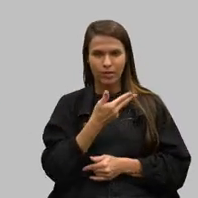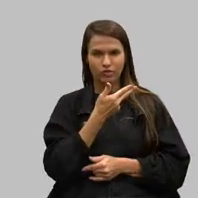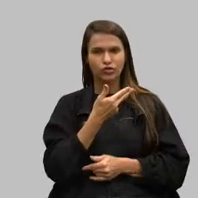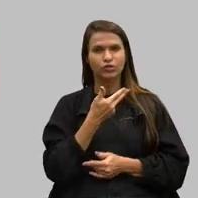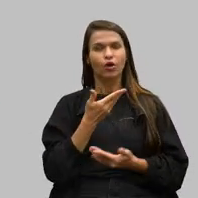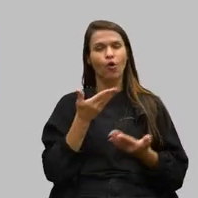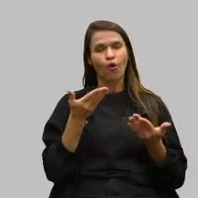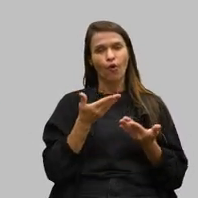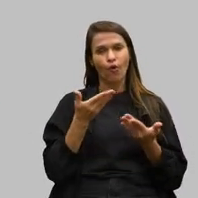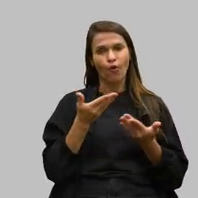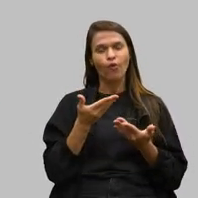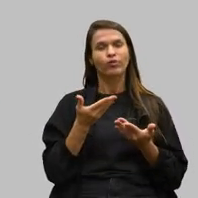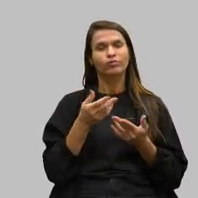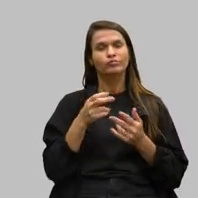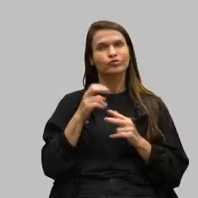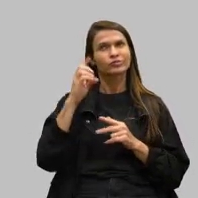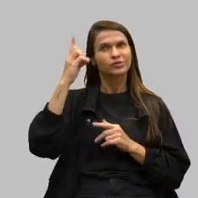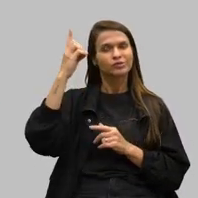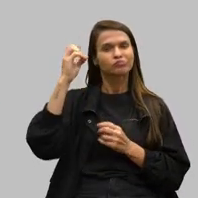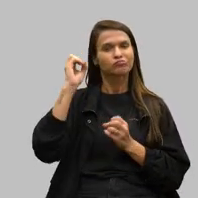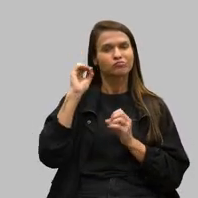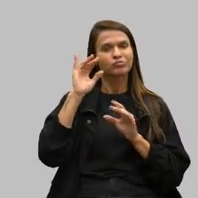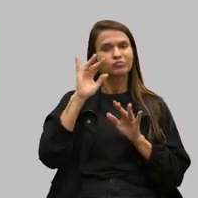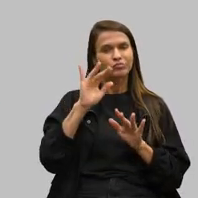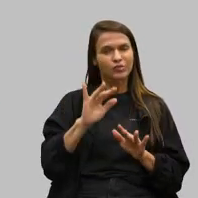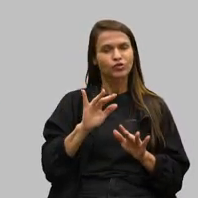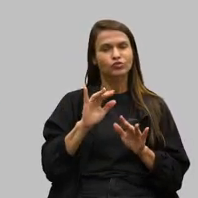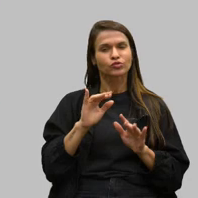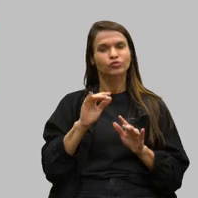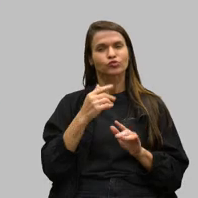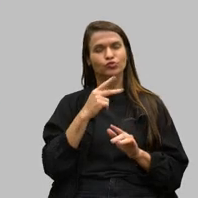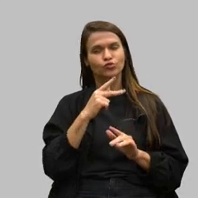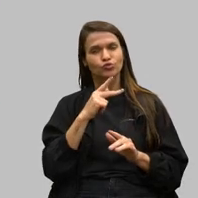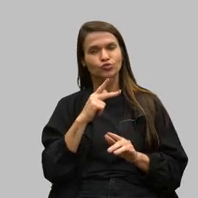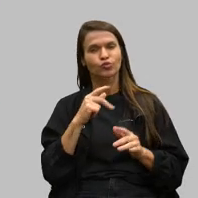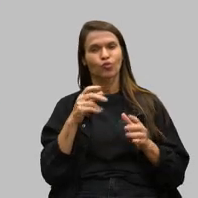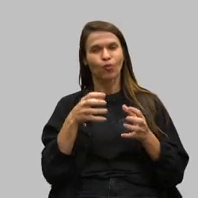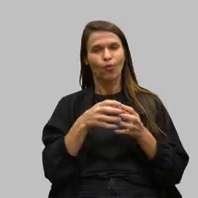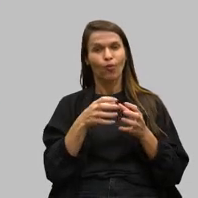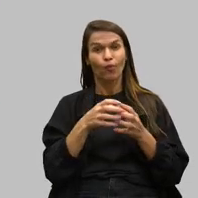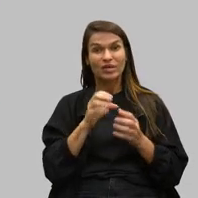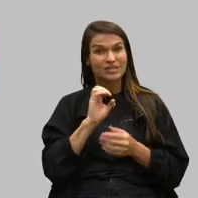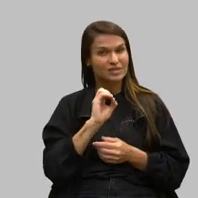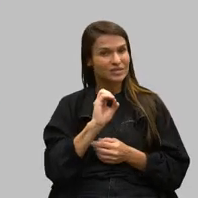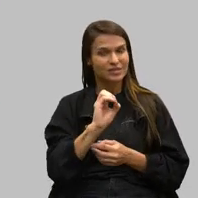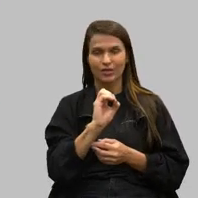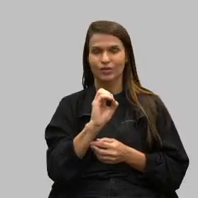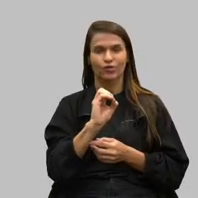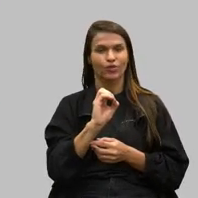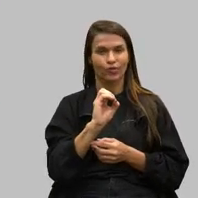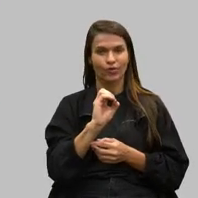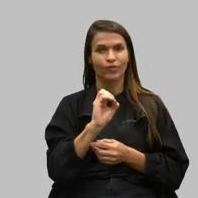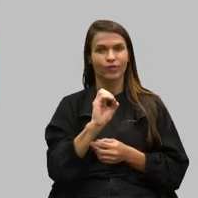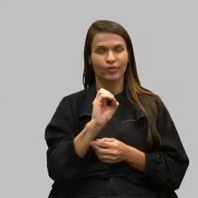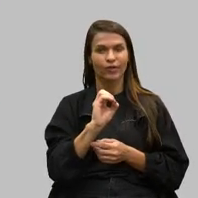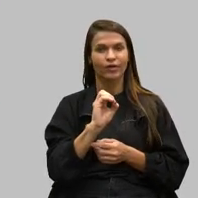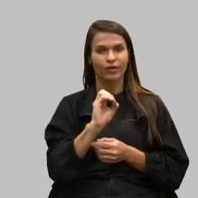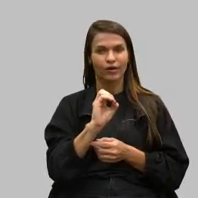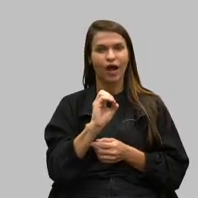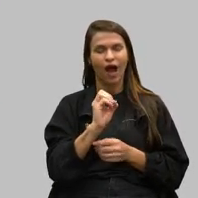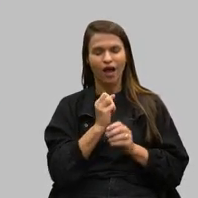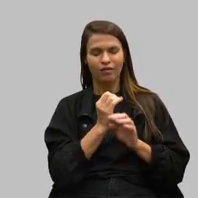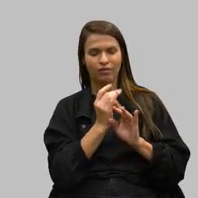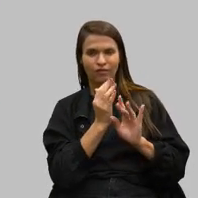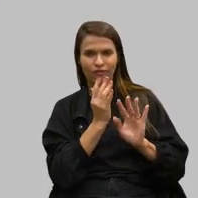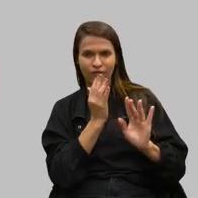hoje, com as graças de Deus, o trabalho do senhor e da sua equipe zerou praticamente as filas